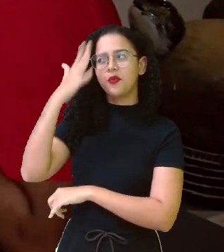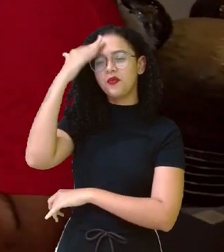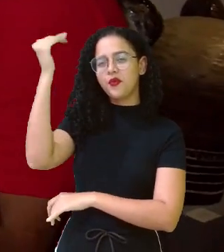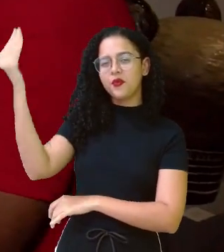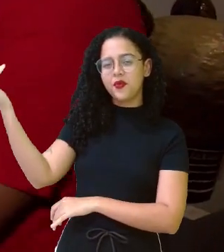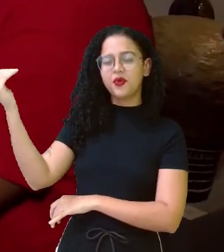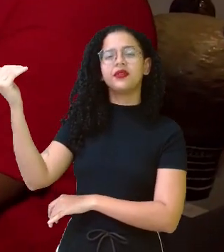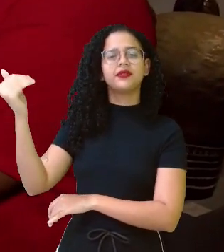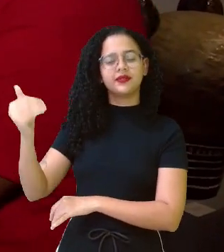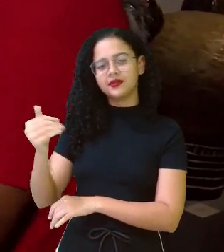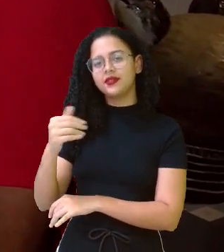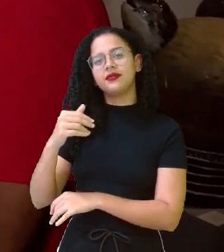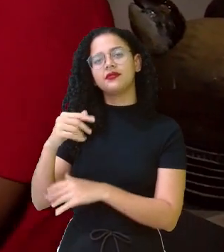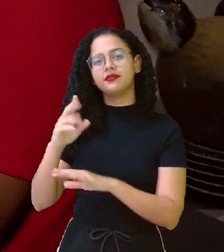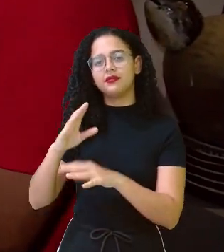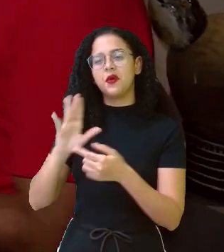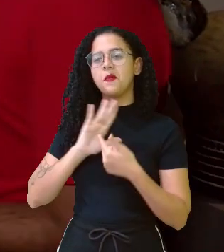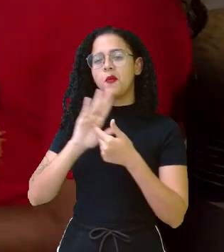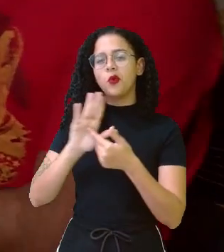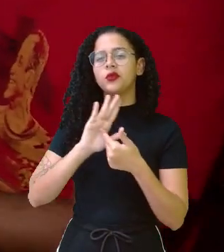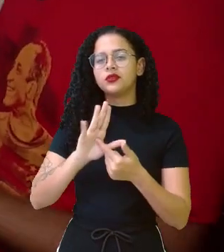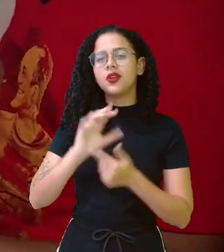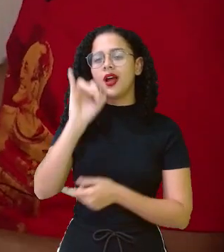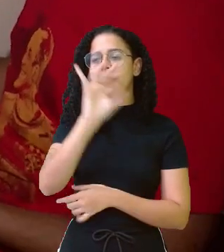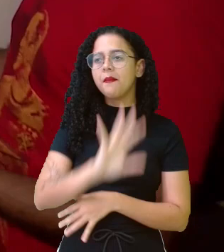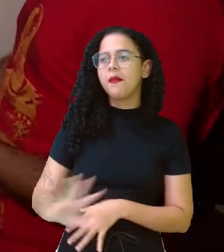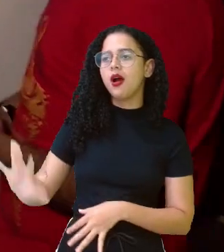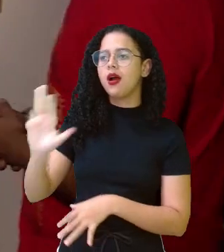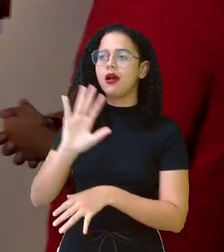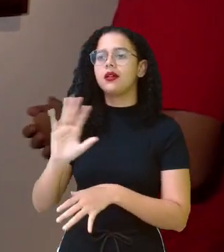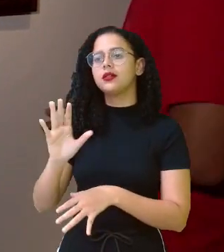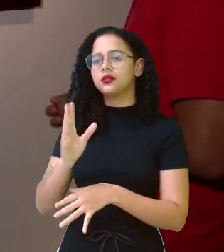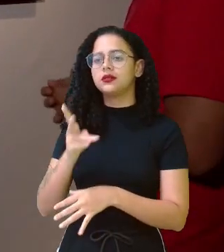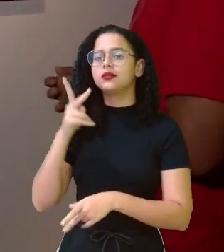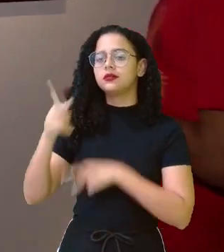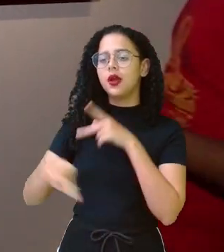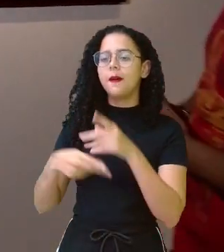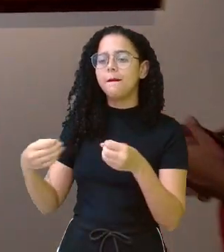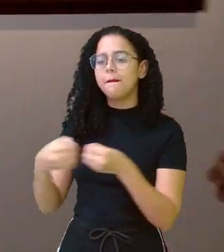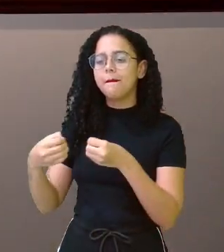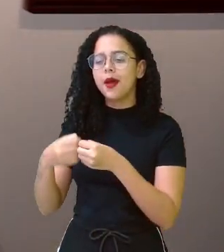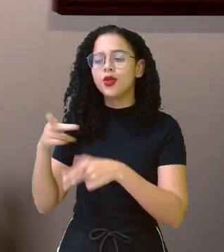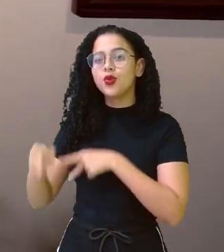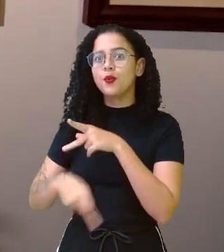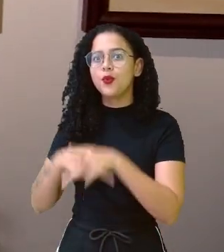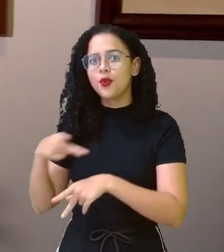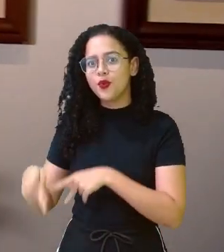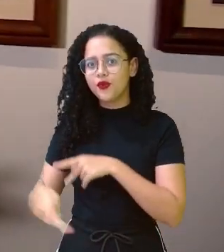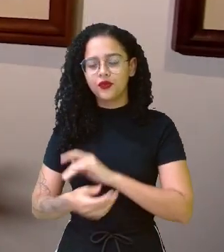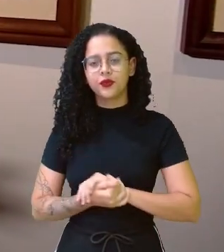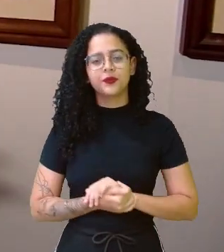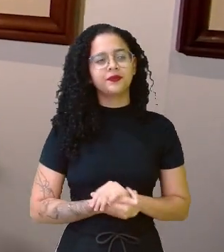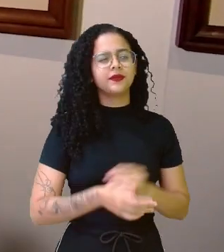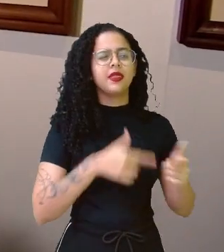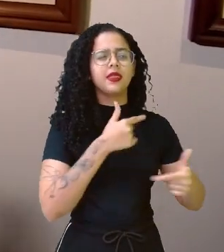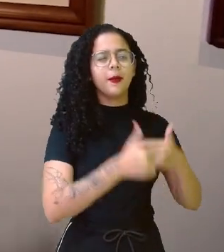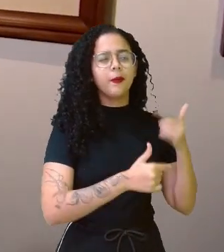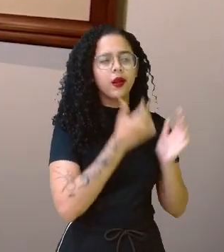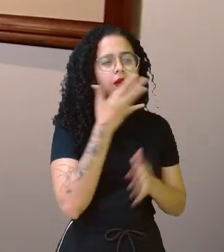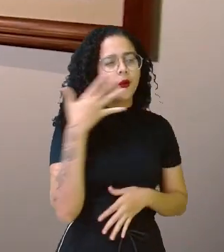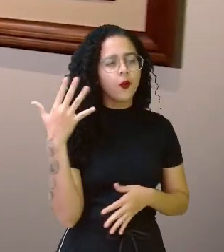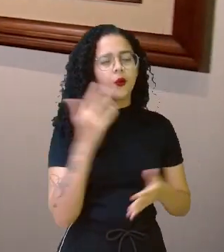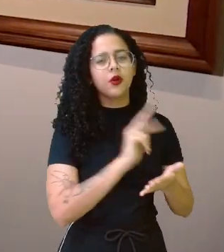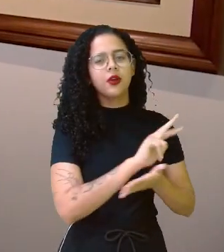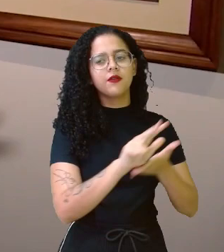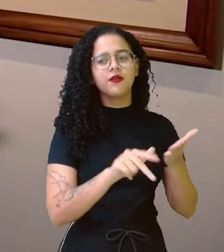a busca por trazer imagens ou figuras mais perto do povo, exatamente, perfeito. O trabalho dele, as cores, sim. Né? A gente vê